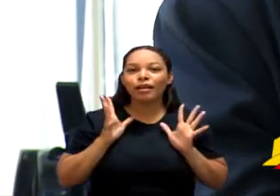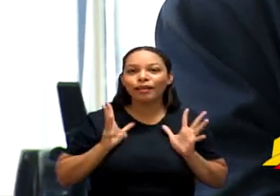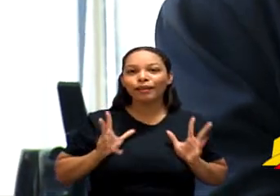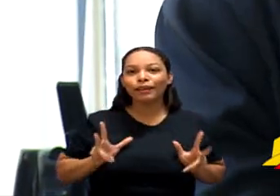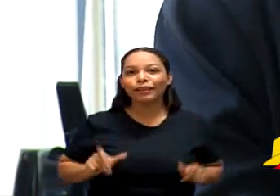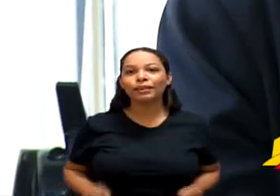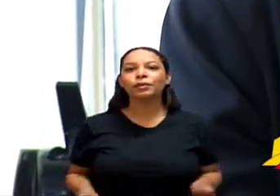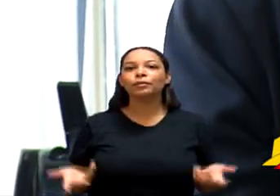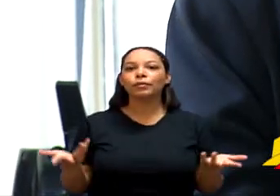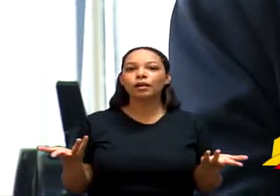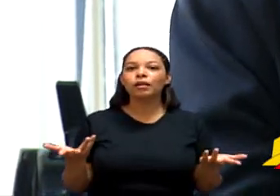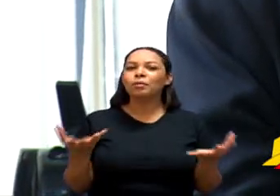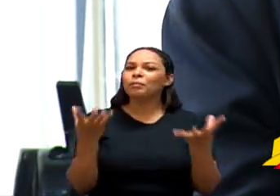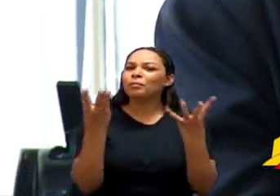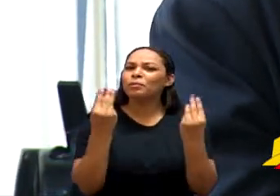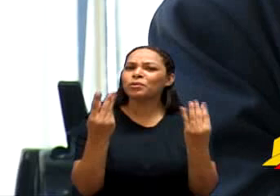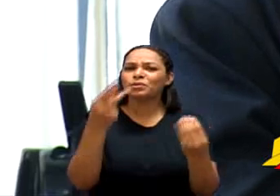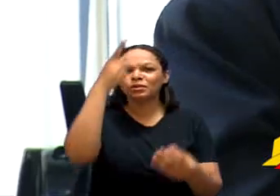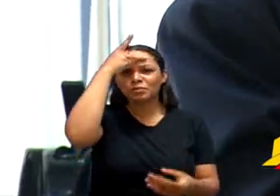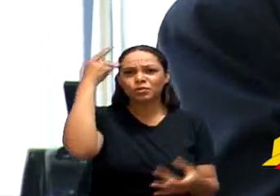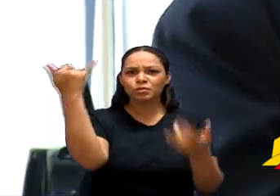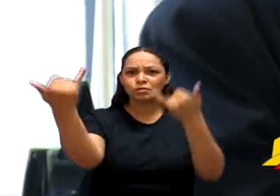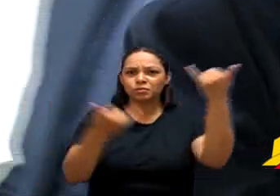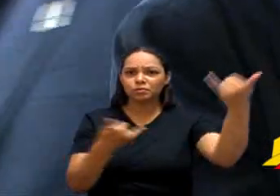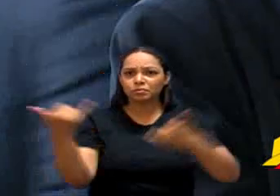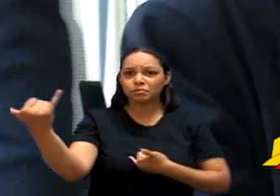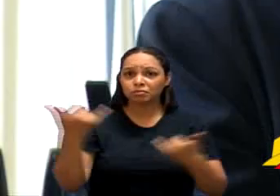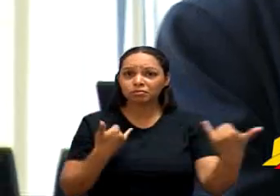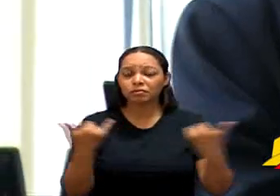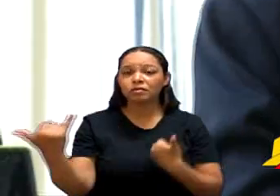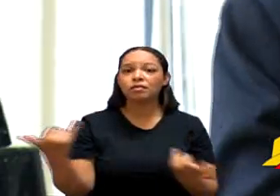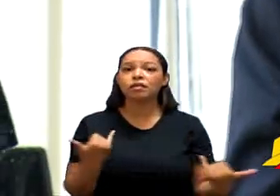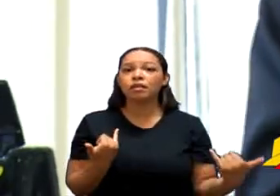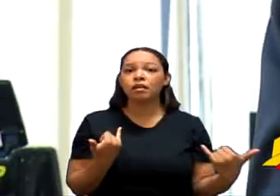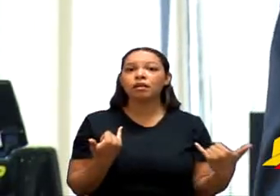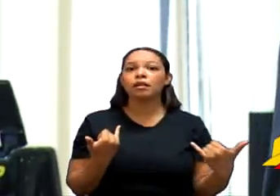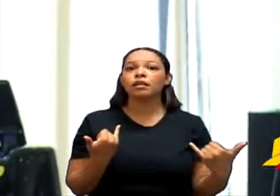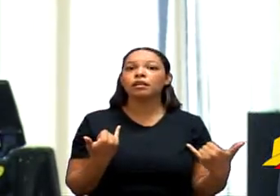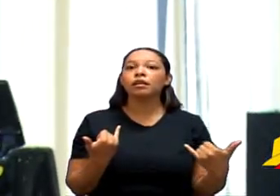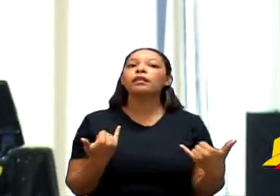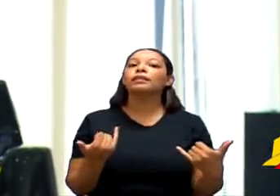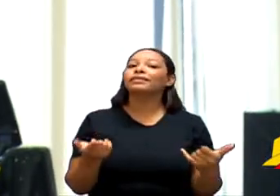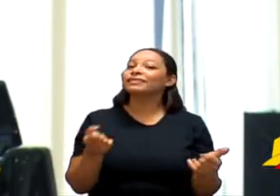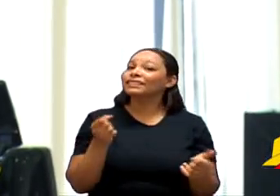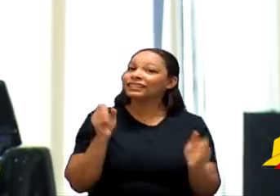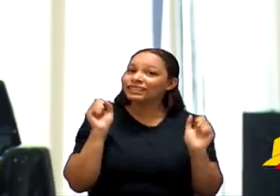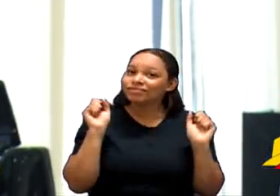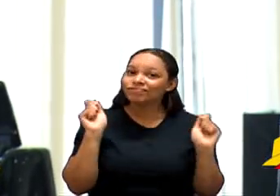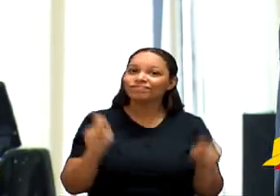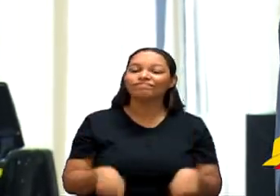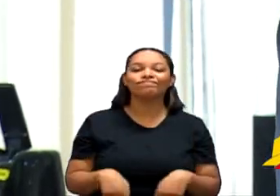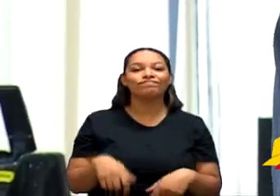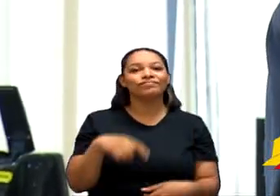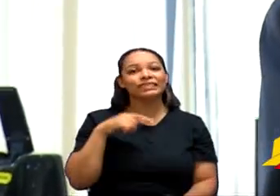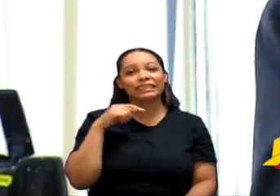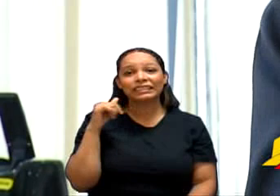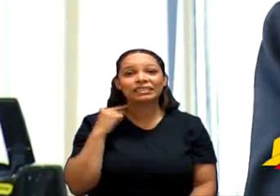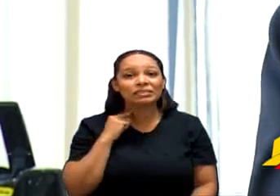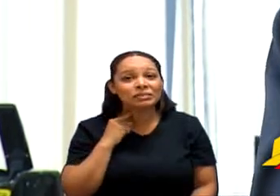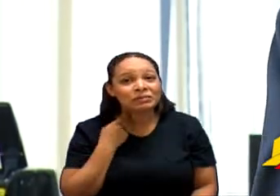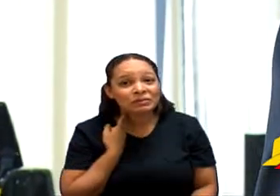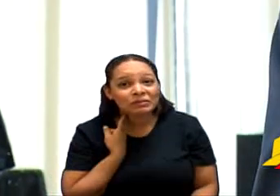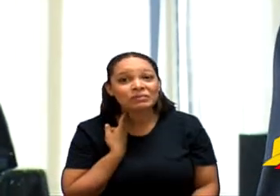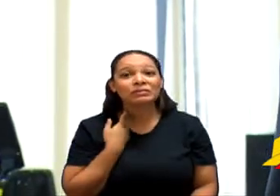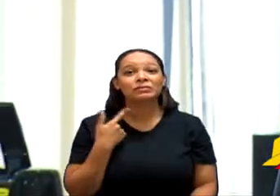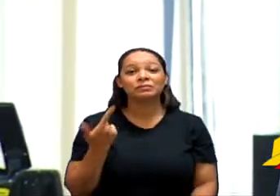temos vários relatos de familiares, de pessoas próximas e pessoas que estão entrando em contato no gabinete que a água, não